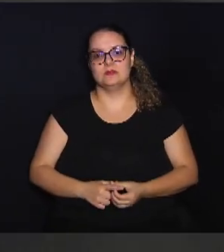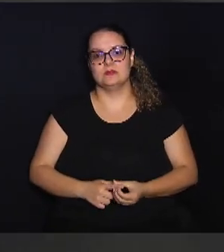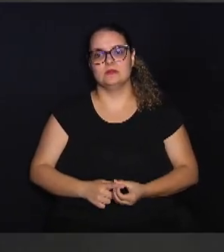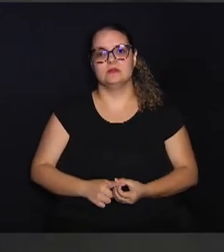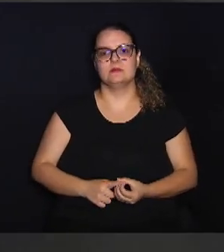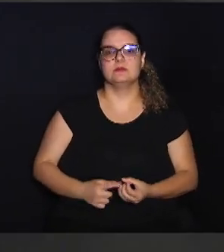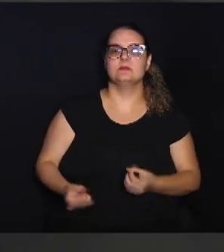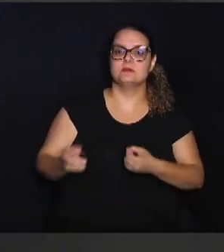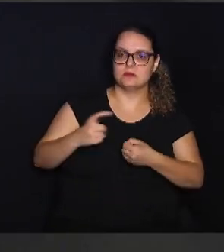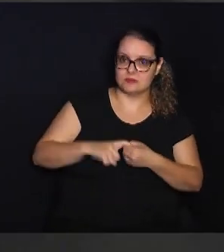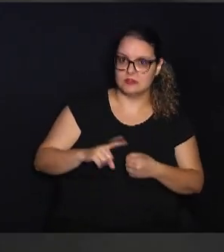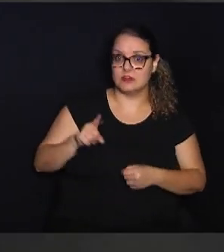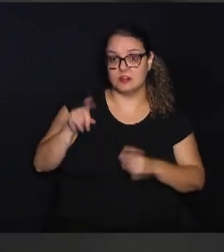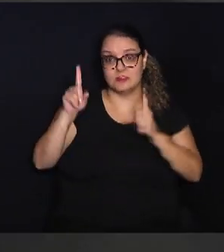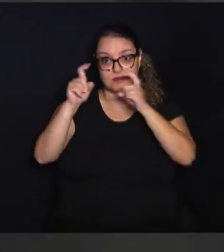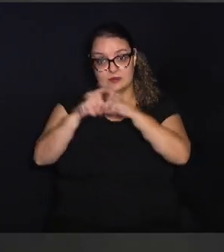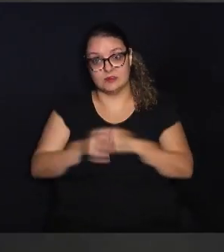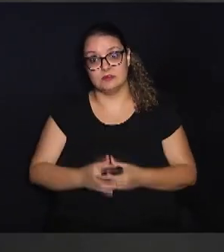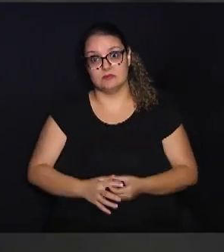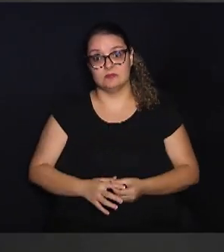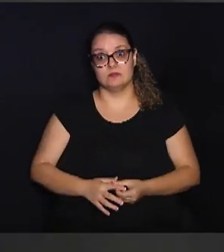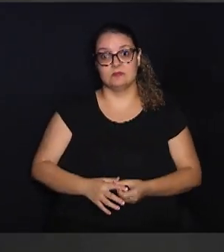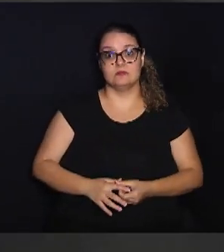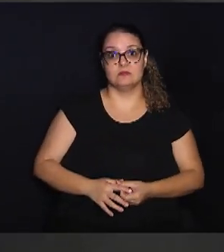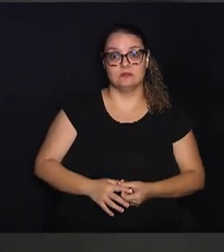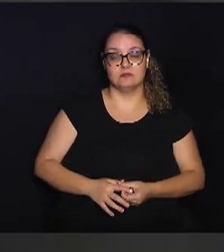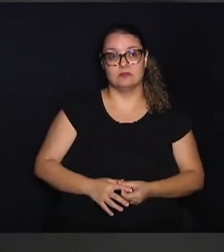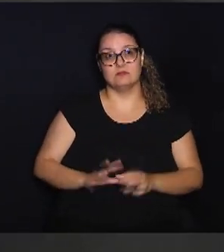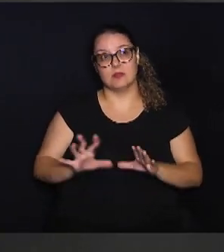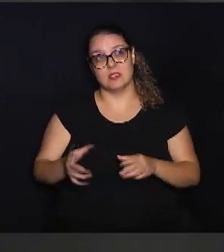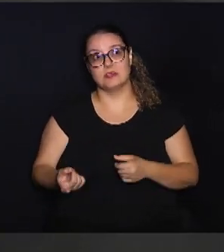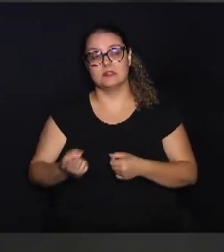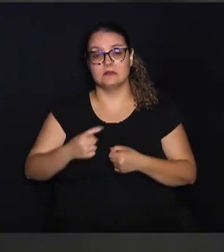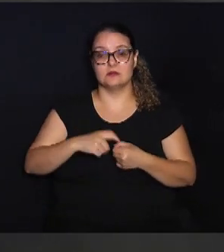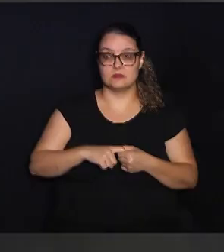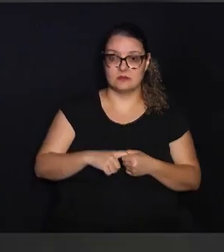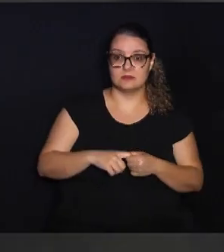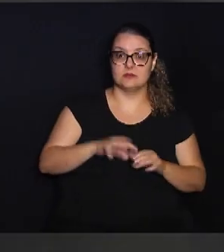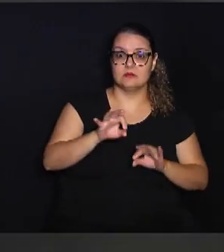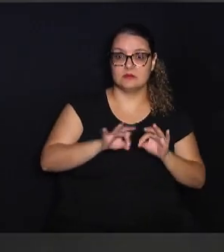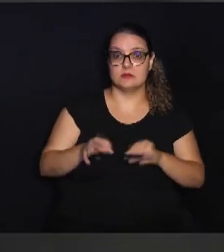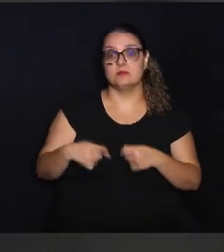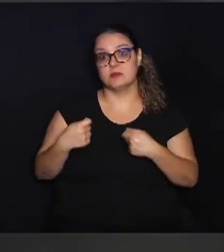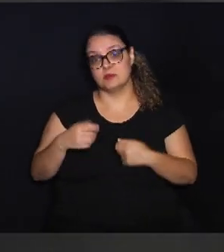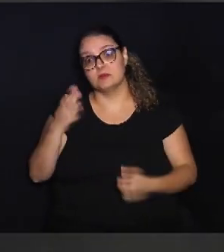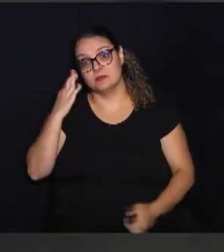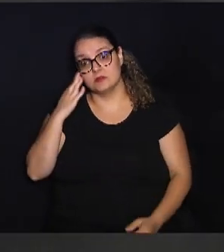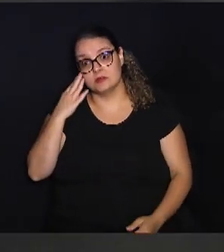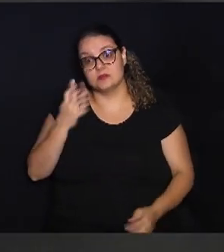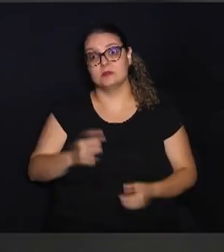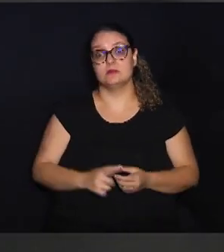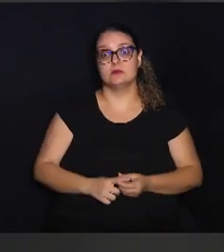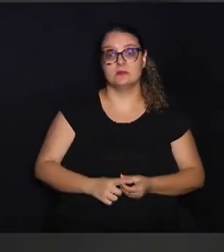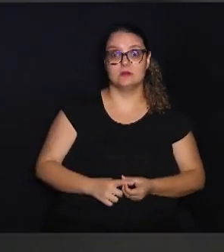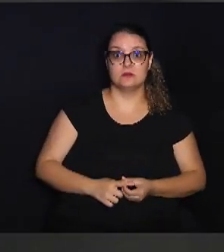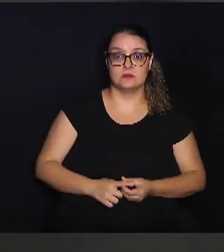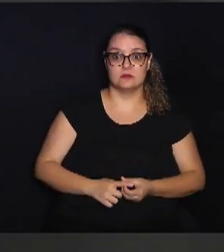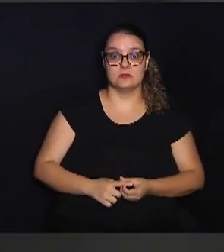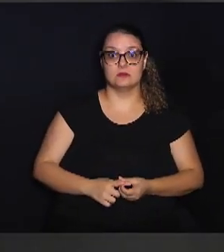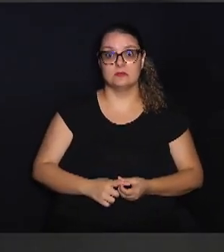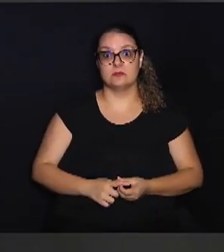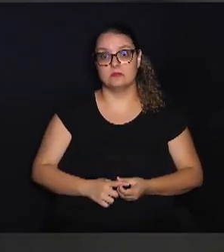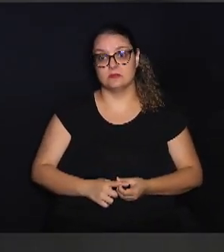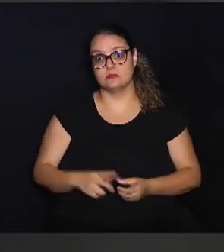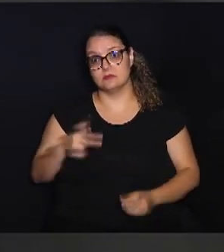Não é impossível, mas é muito difícil. Porém, antes de eu voltar para os projetos, eu preciso saber se realmente na